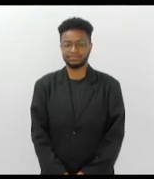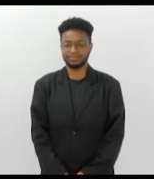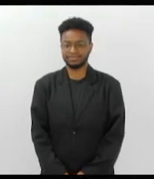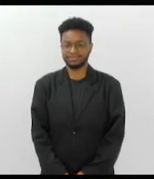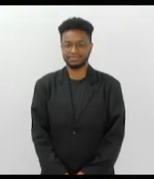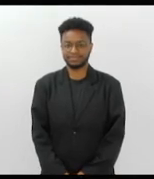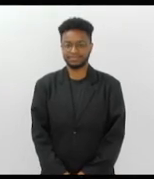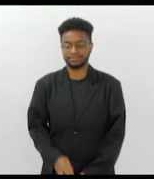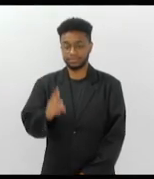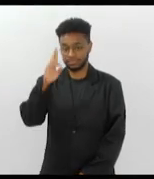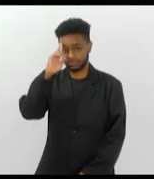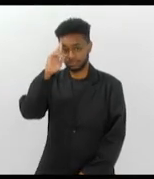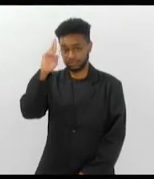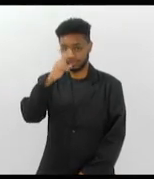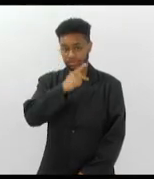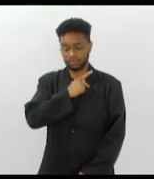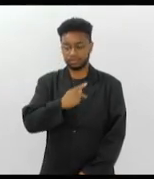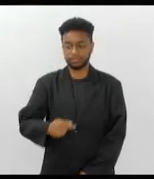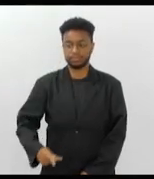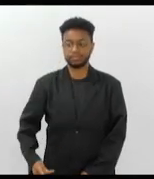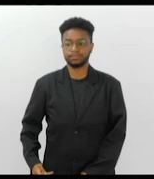Senhor presidente,